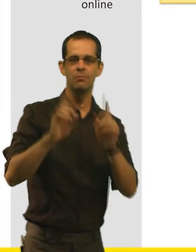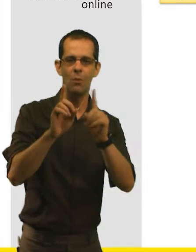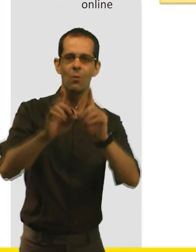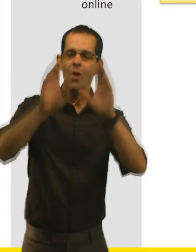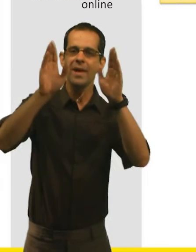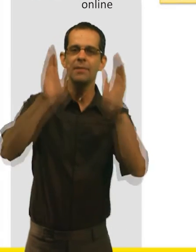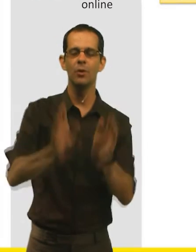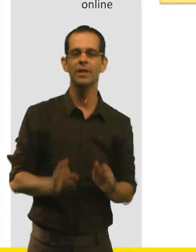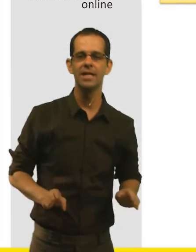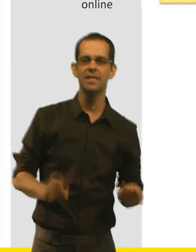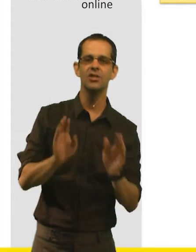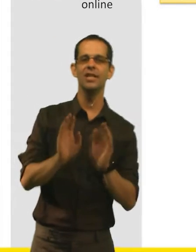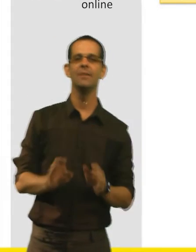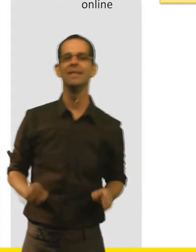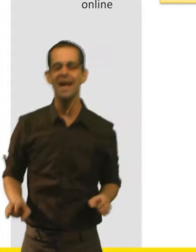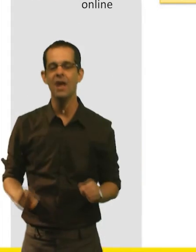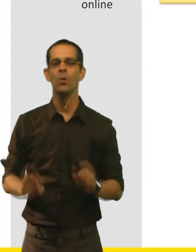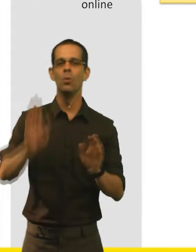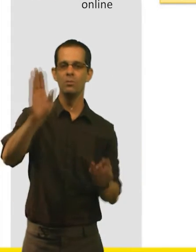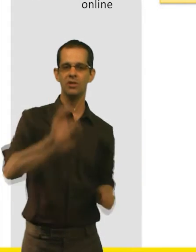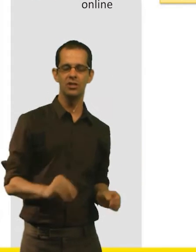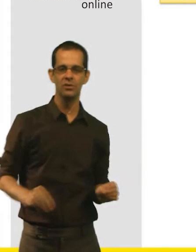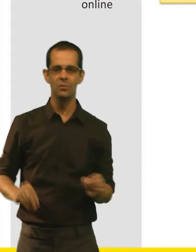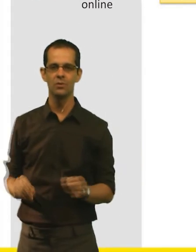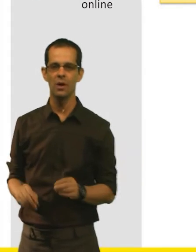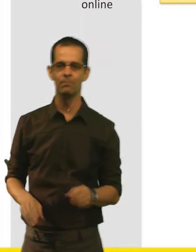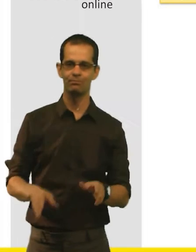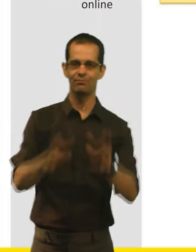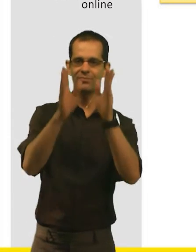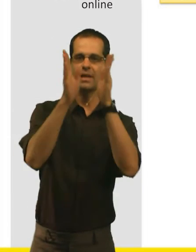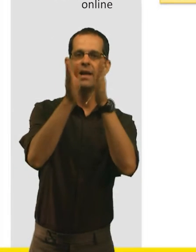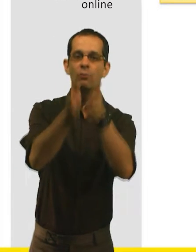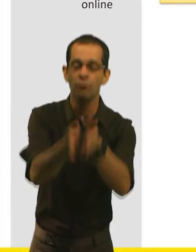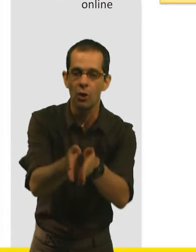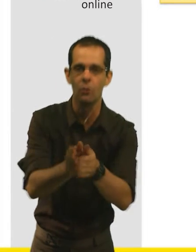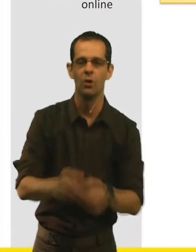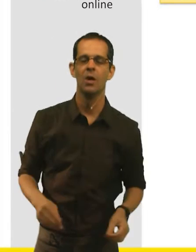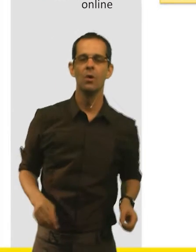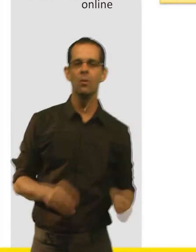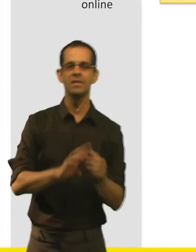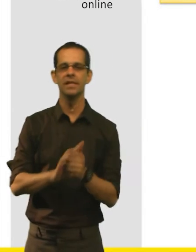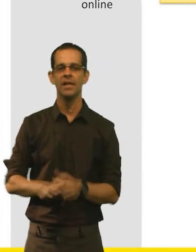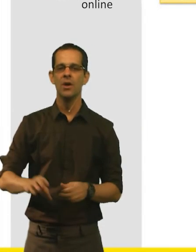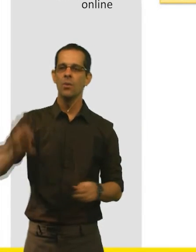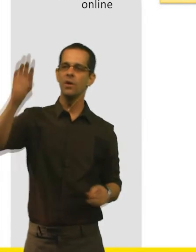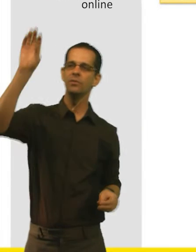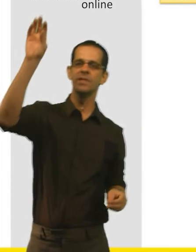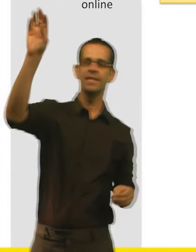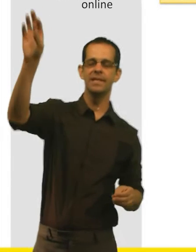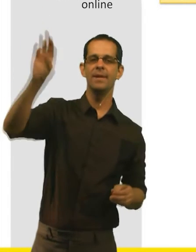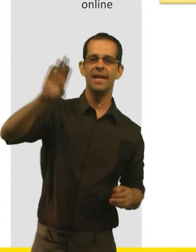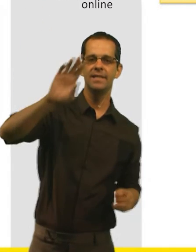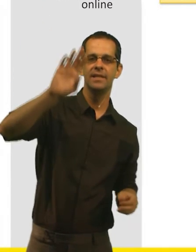presente? Bom, qual que é a importância de determinar o objetivo, pessoal? É o foco. Como assim? Quando